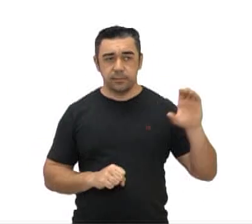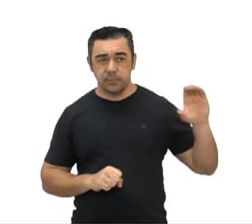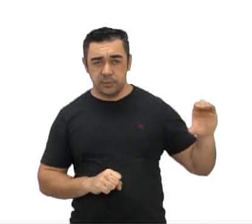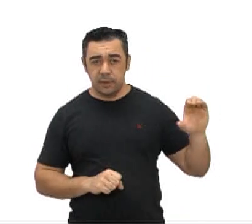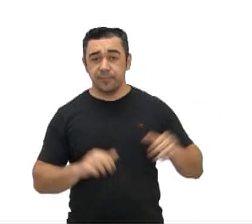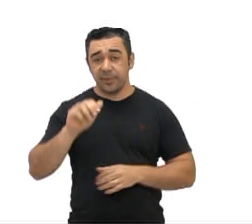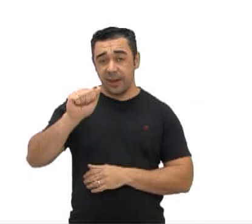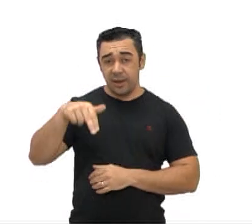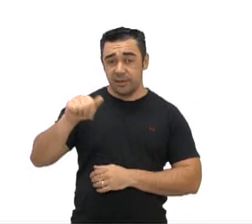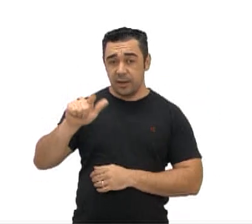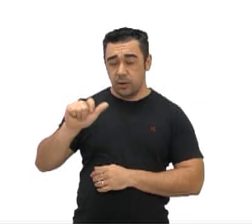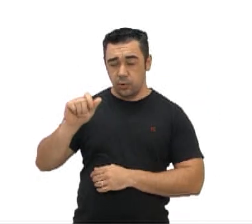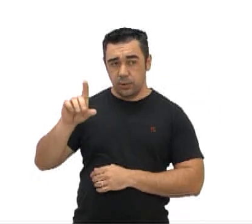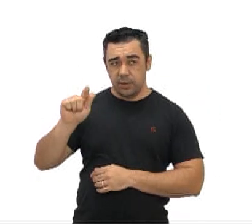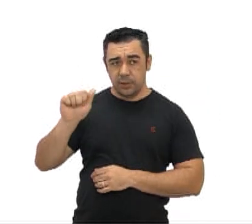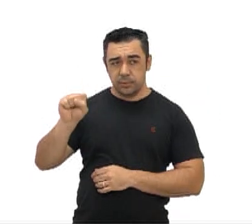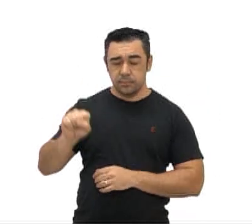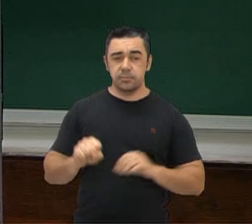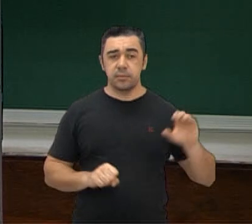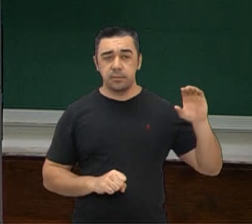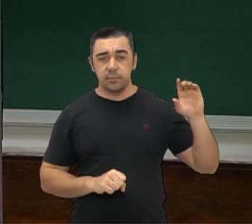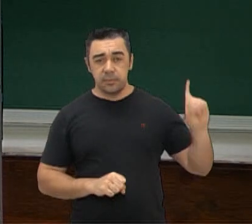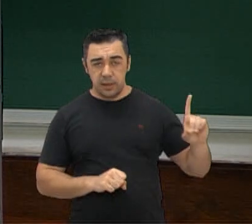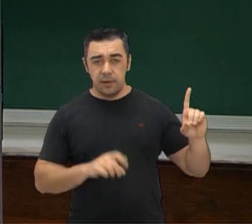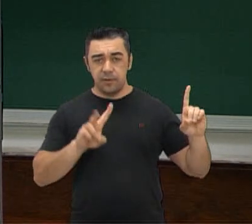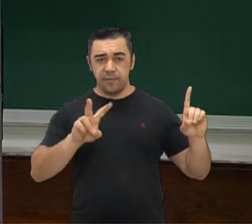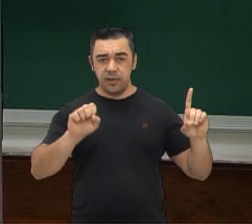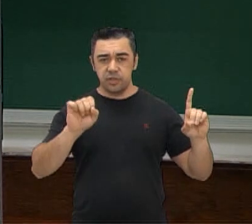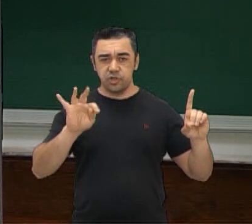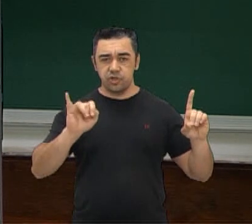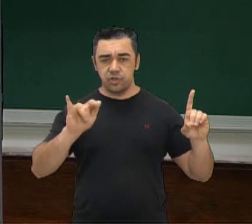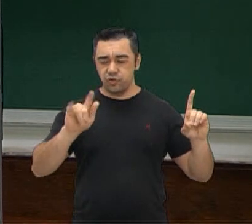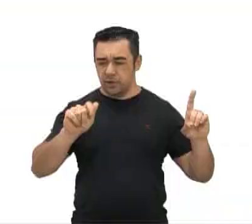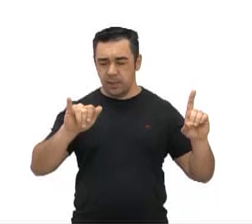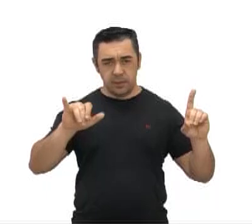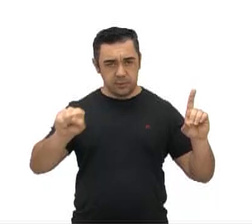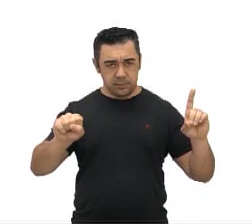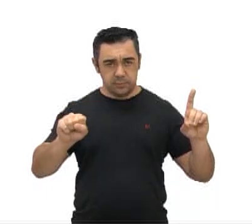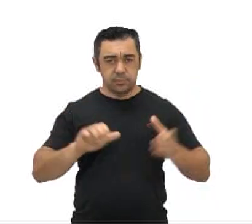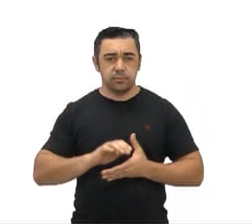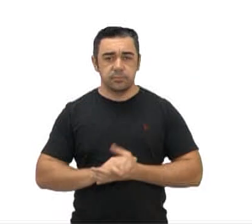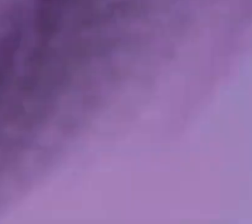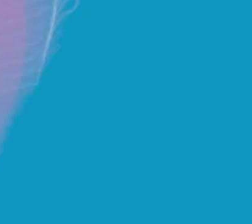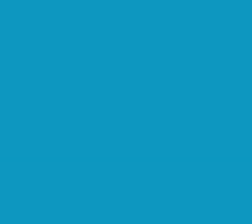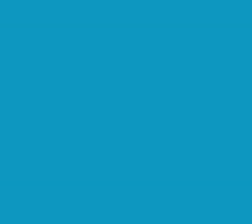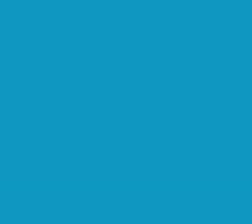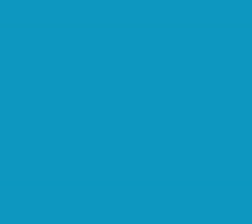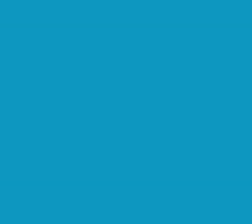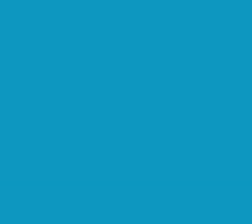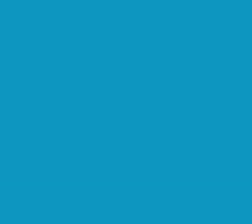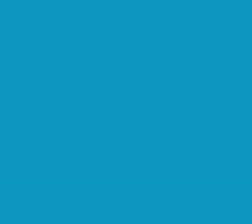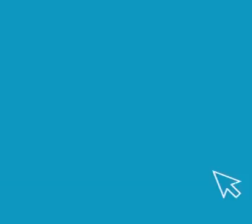C, análogas ou letra D, vestigiais.